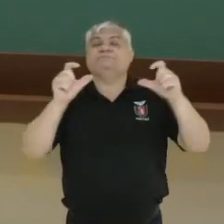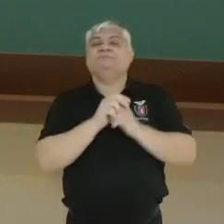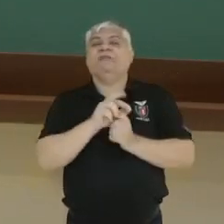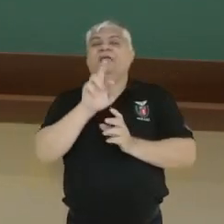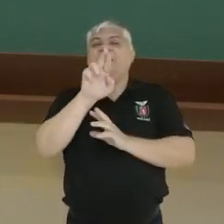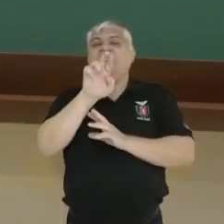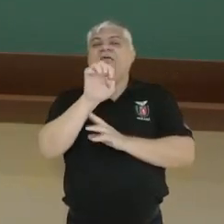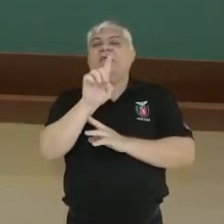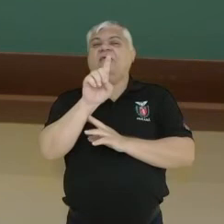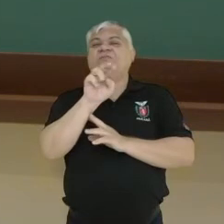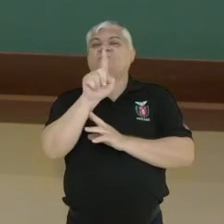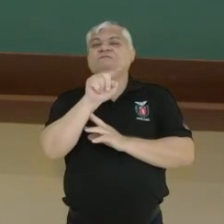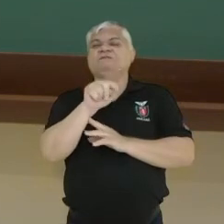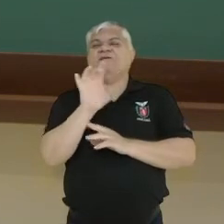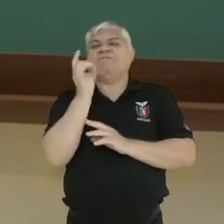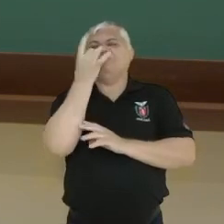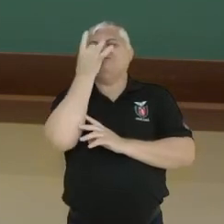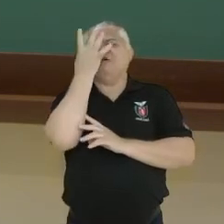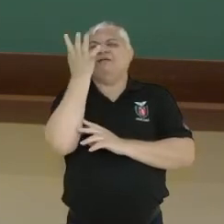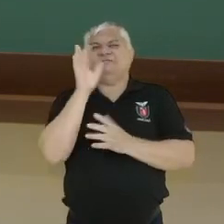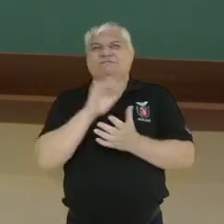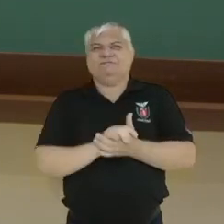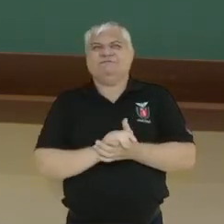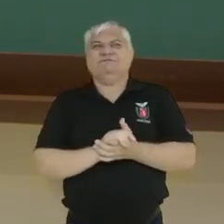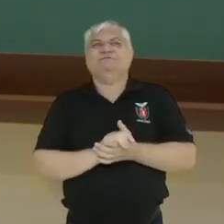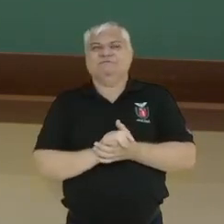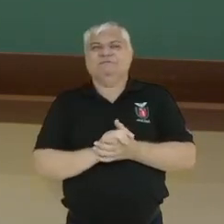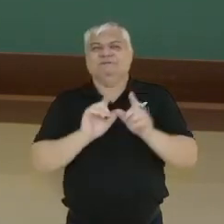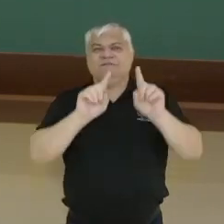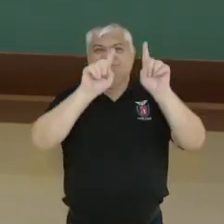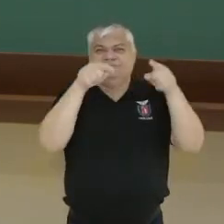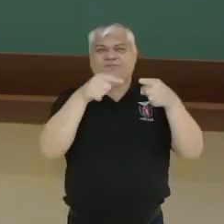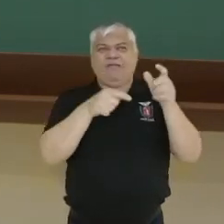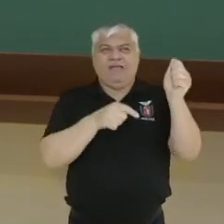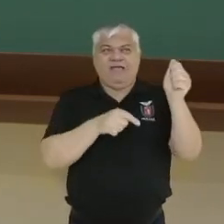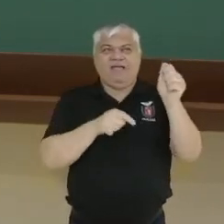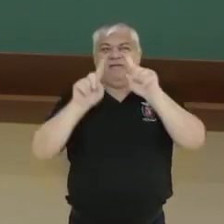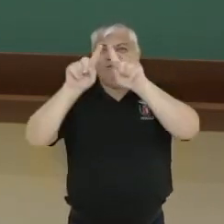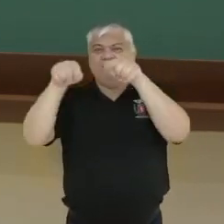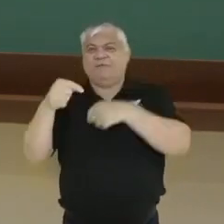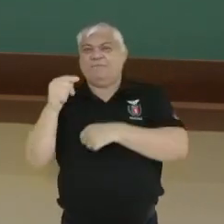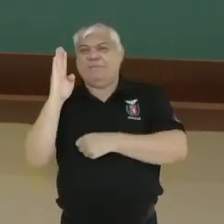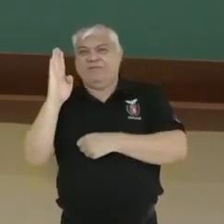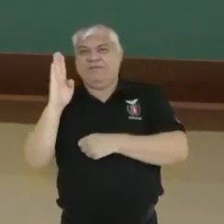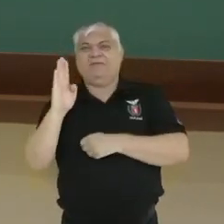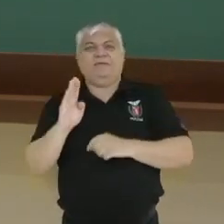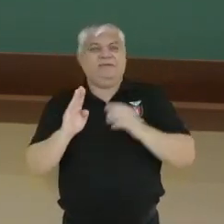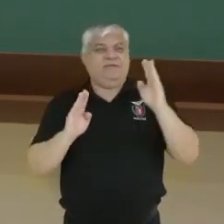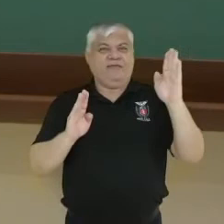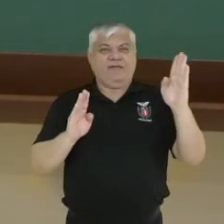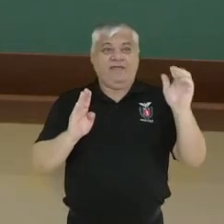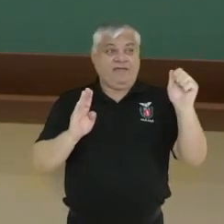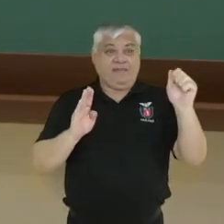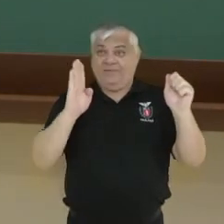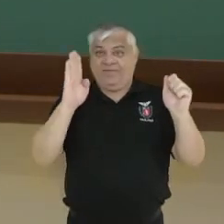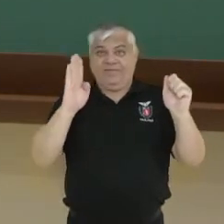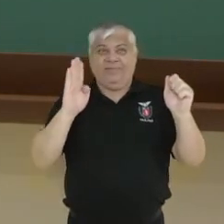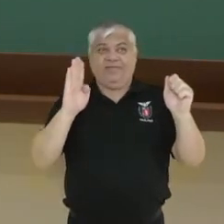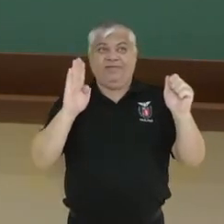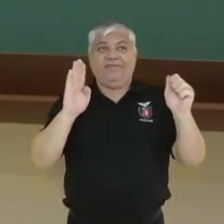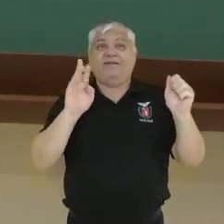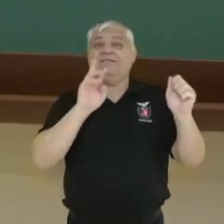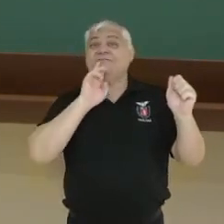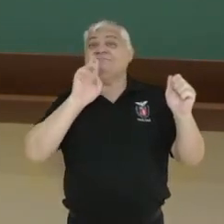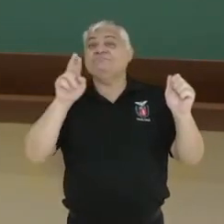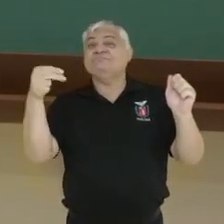reduzida, é mais fácil ainda. Este valor é o A, esse valor aqui é o B. E aqui